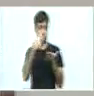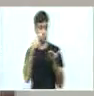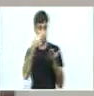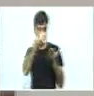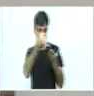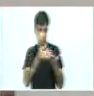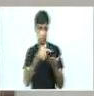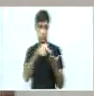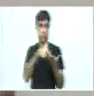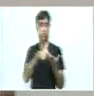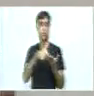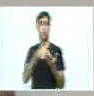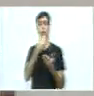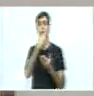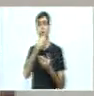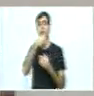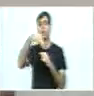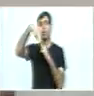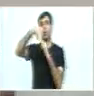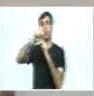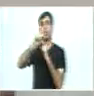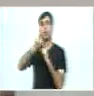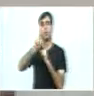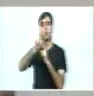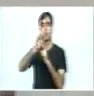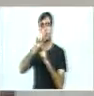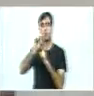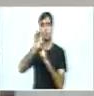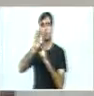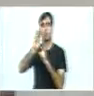o Dr. Mauro Borges Lemos